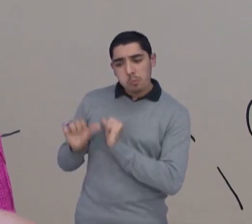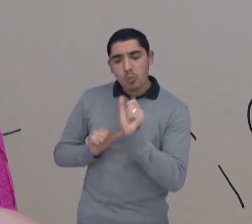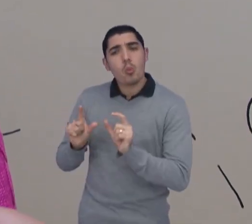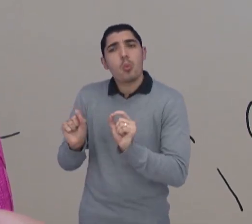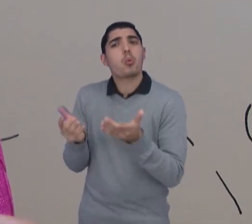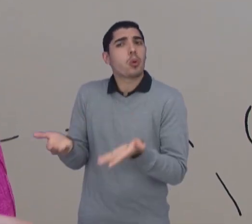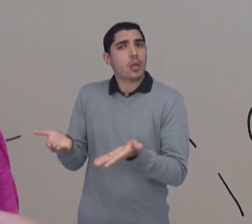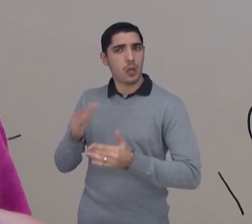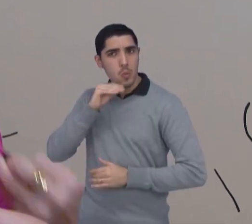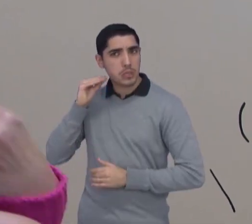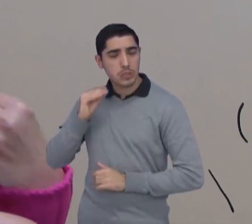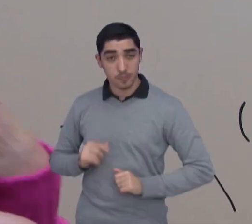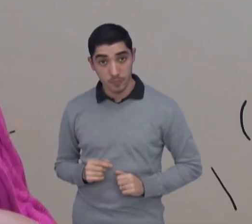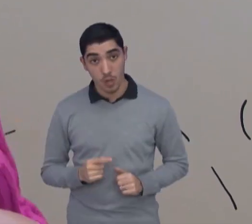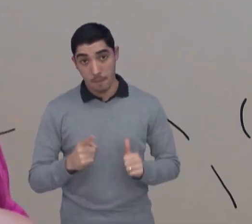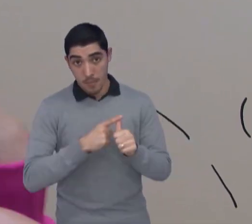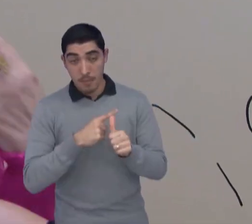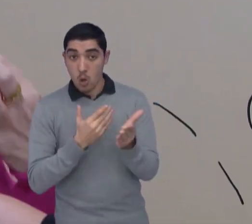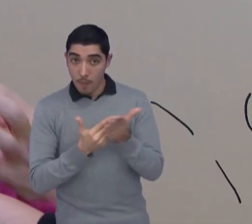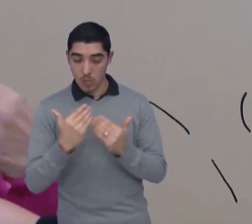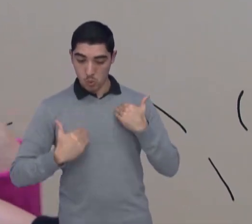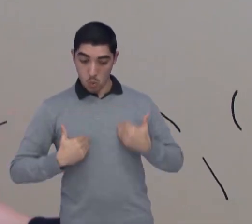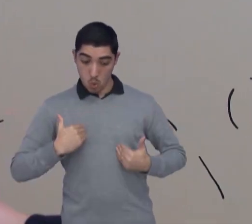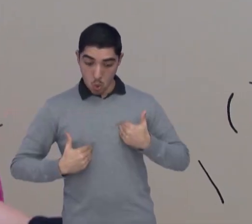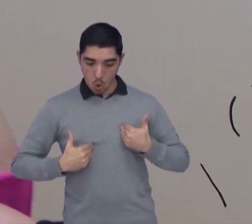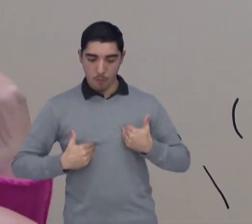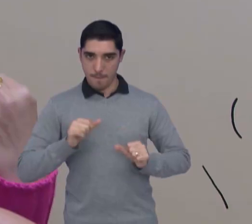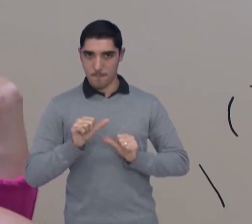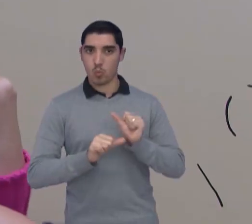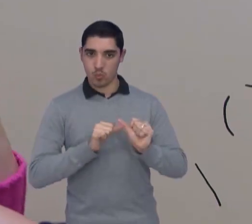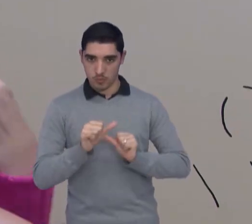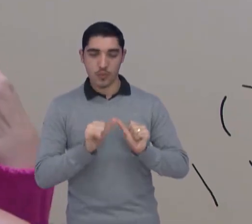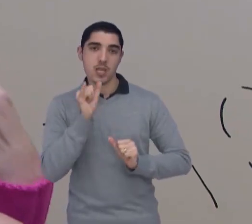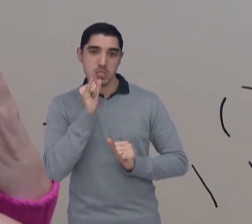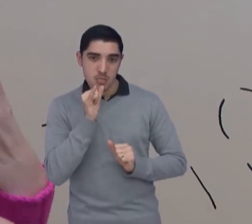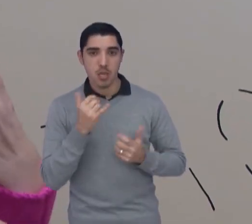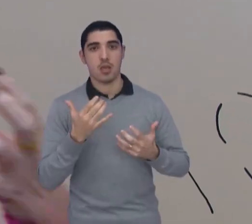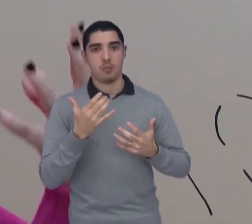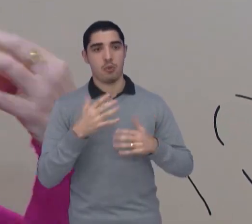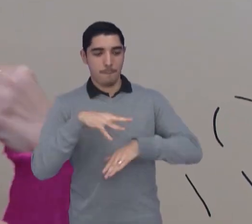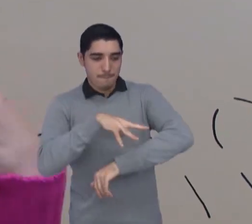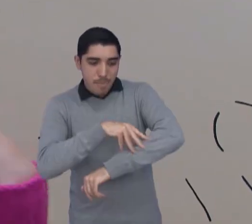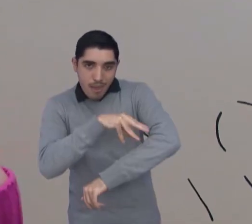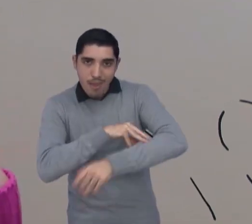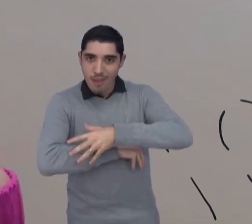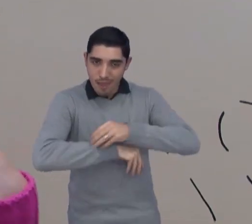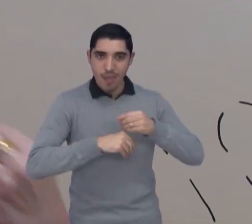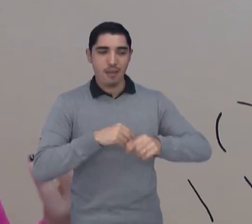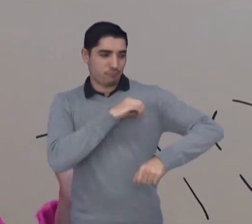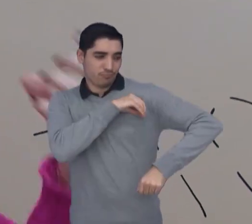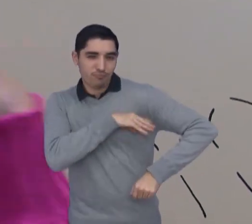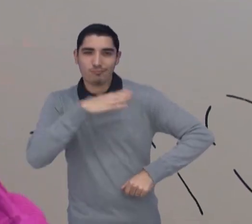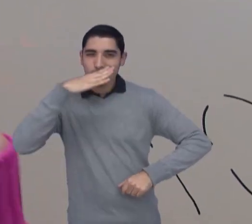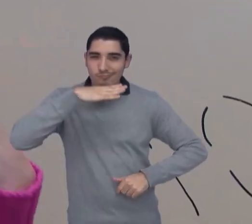Primeiro começa as alterações físicas, né? O corpinho. Então, cresce pelinho, tem cheirinho de